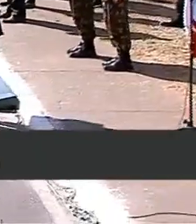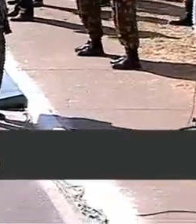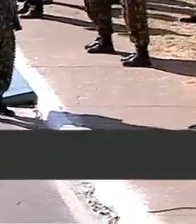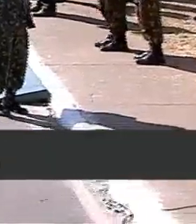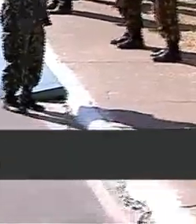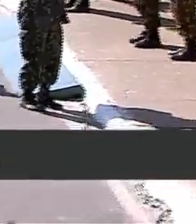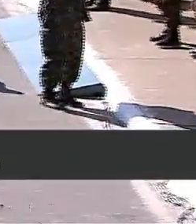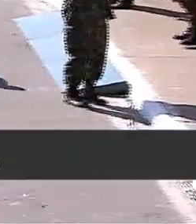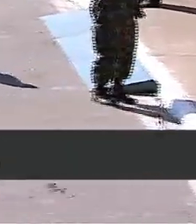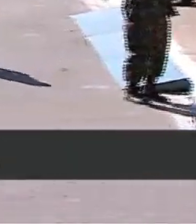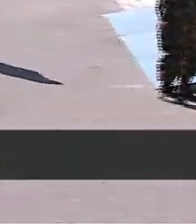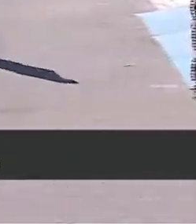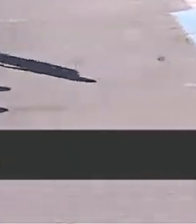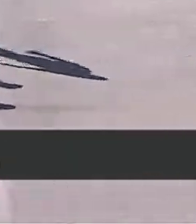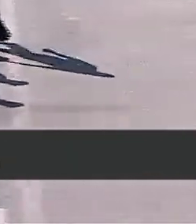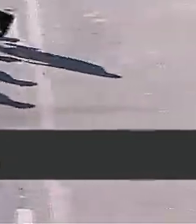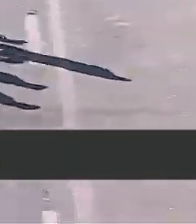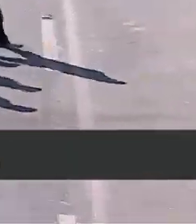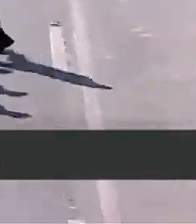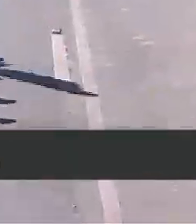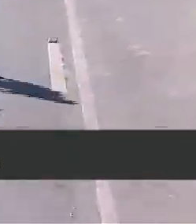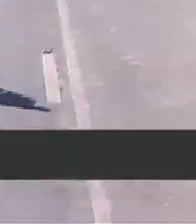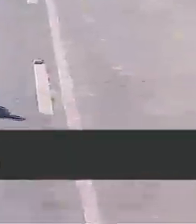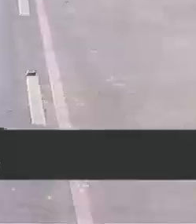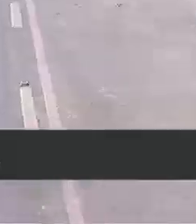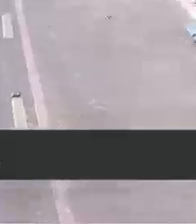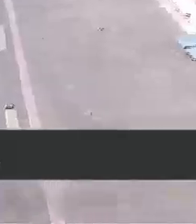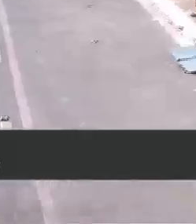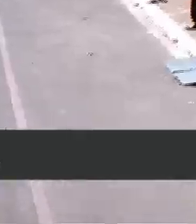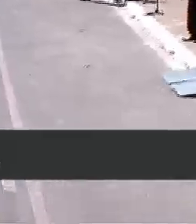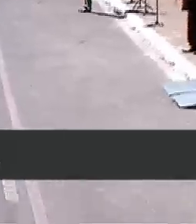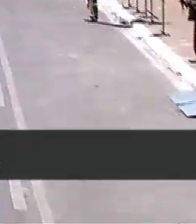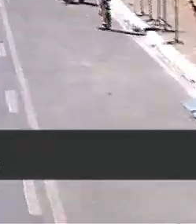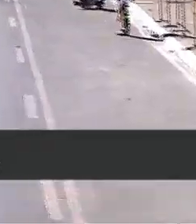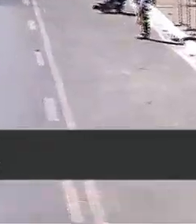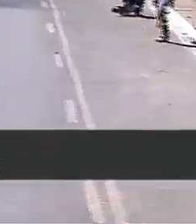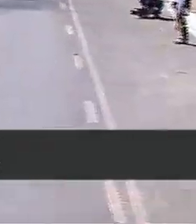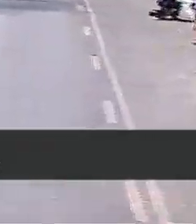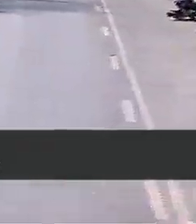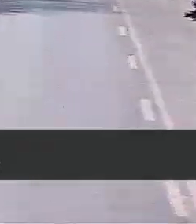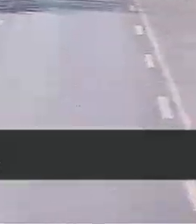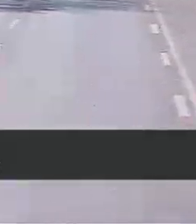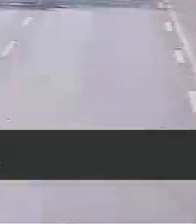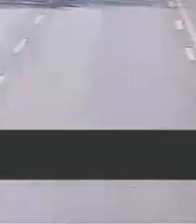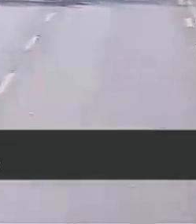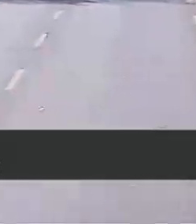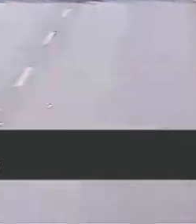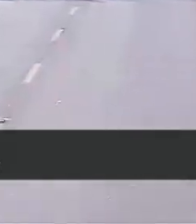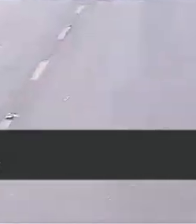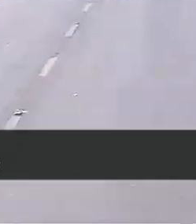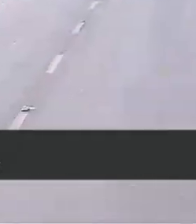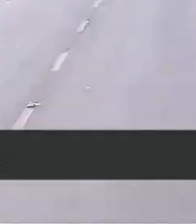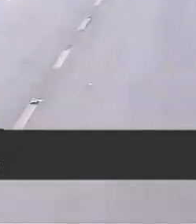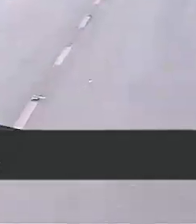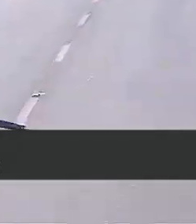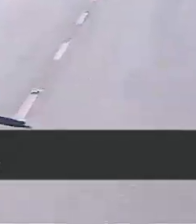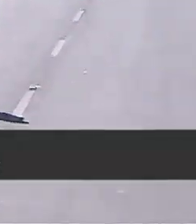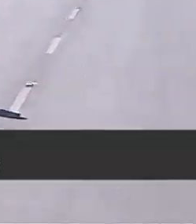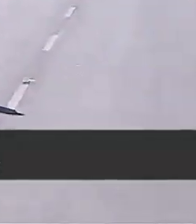O hino será apresentado pela fanfarra do 1º Regimento de Cavalaria de Guardas, Dragões da